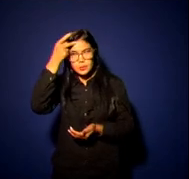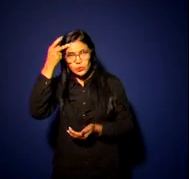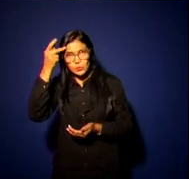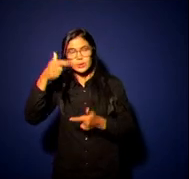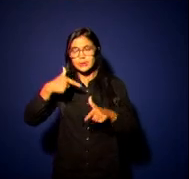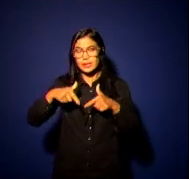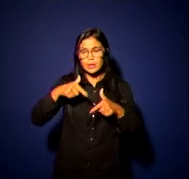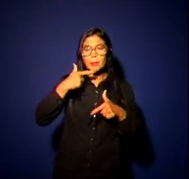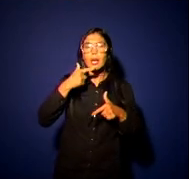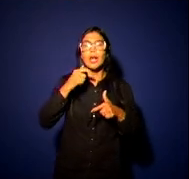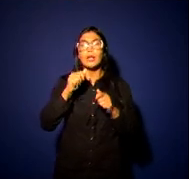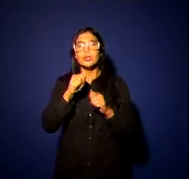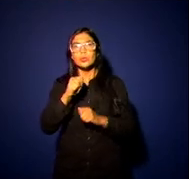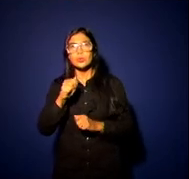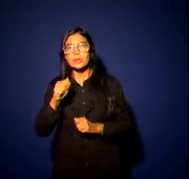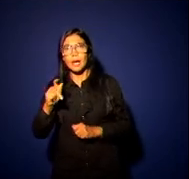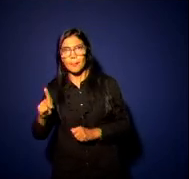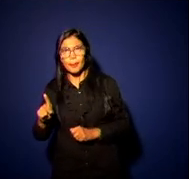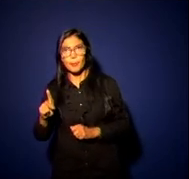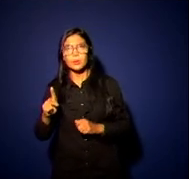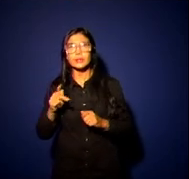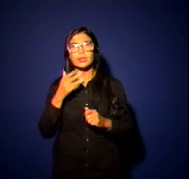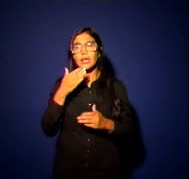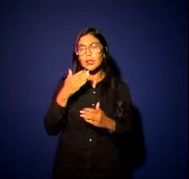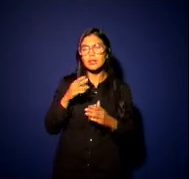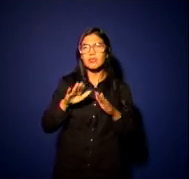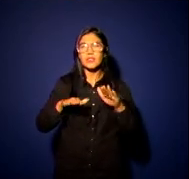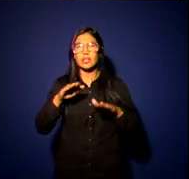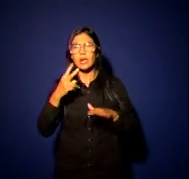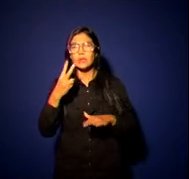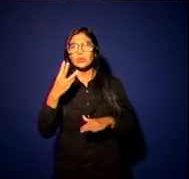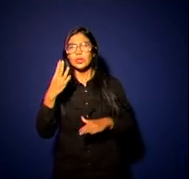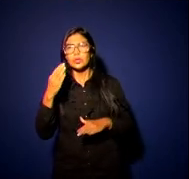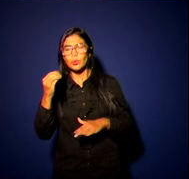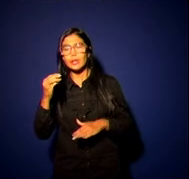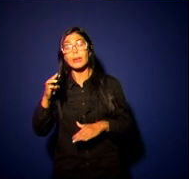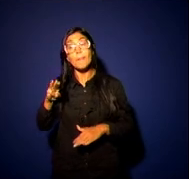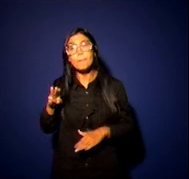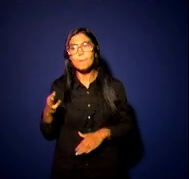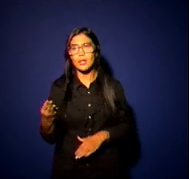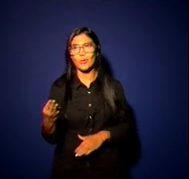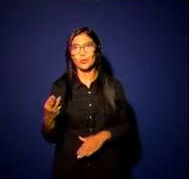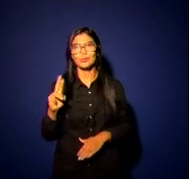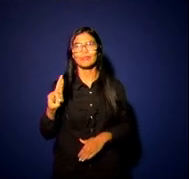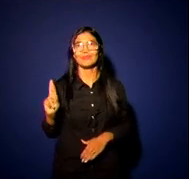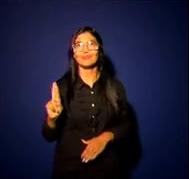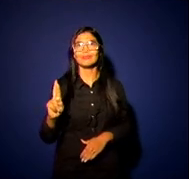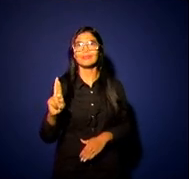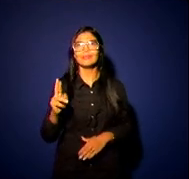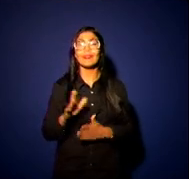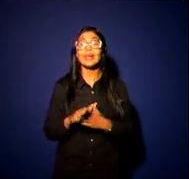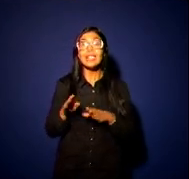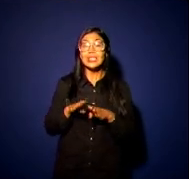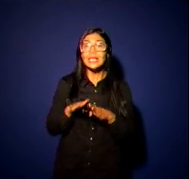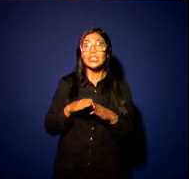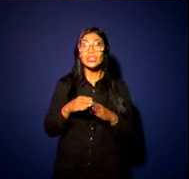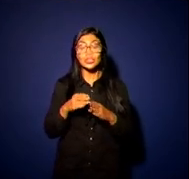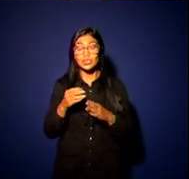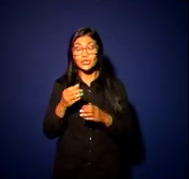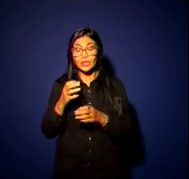e os nossos aposentados que atualmente fica ali na faixa de 240 milhões de reais e a gente tem o orçamento